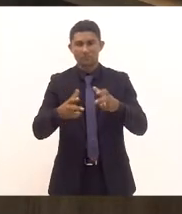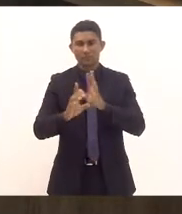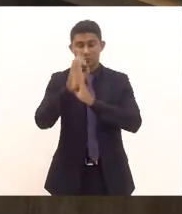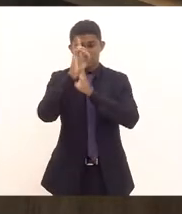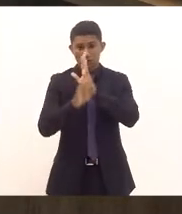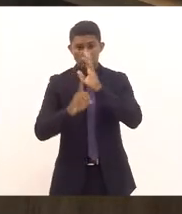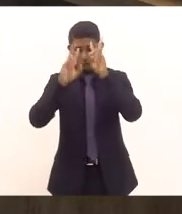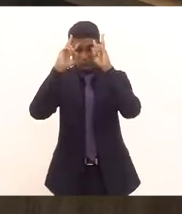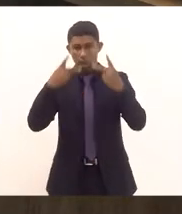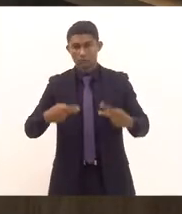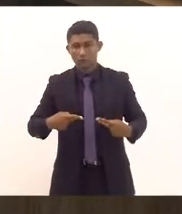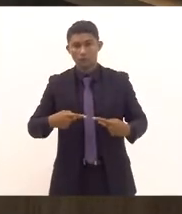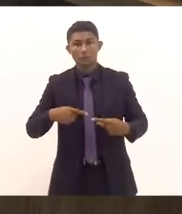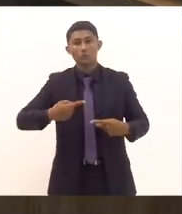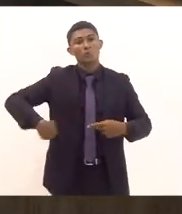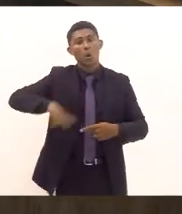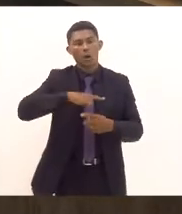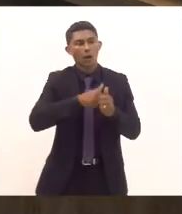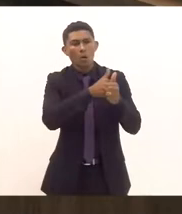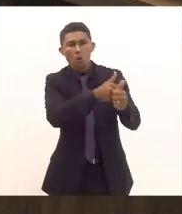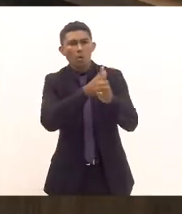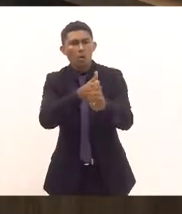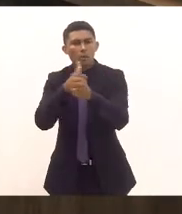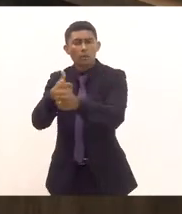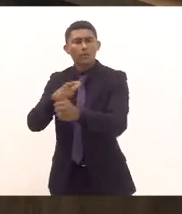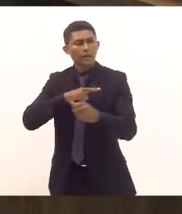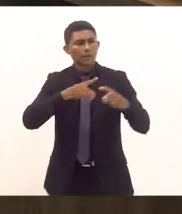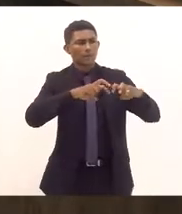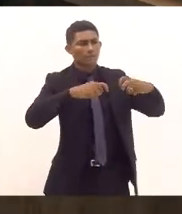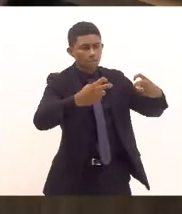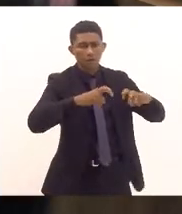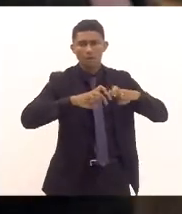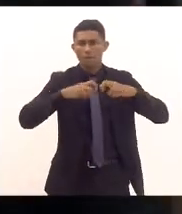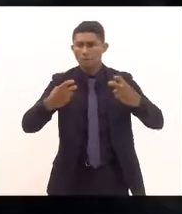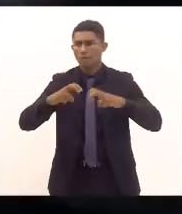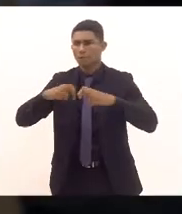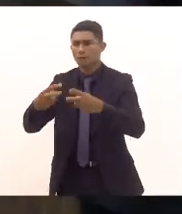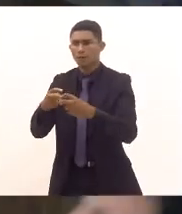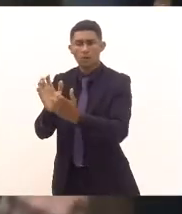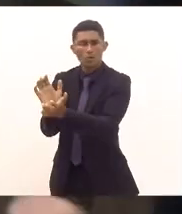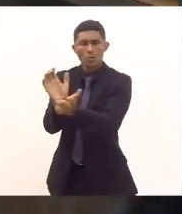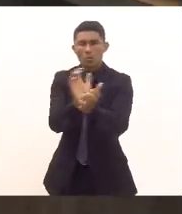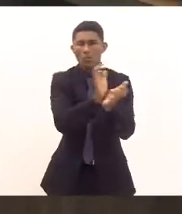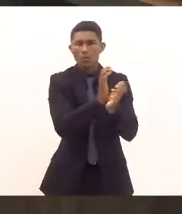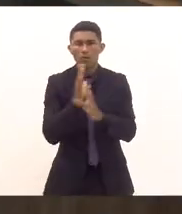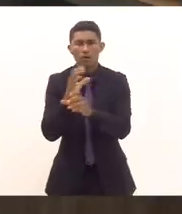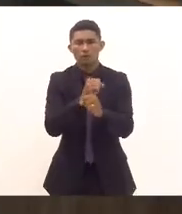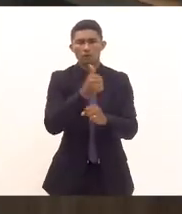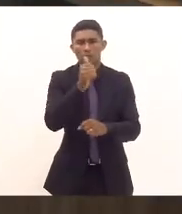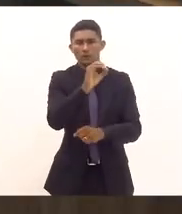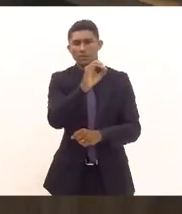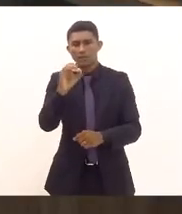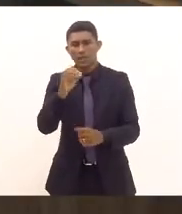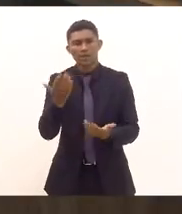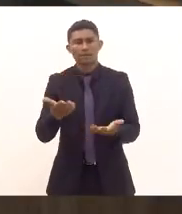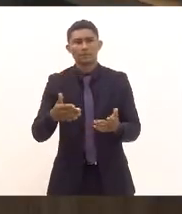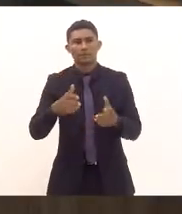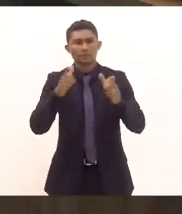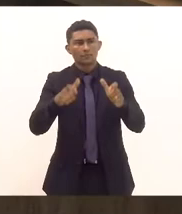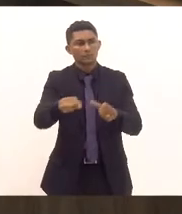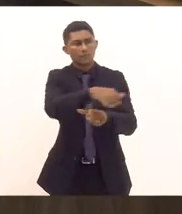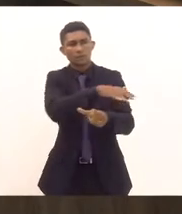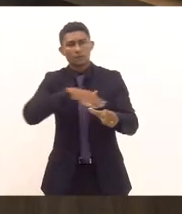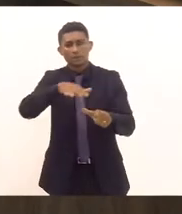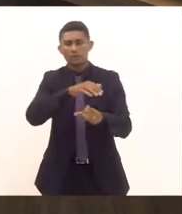acompanha há mais de 100 rodas pelo estado não apenas da capital por todas as suas regiões na baixada região